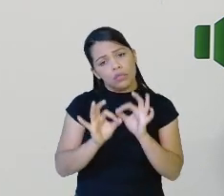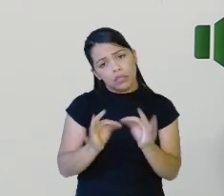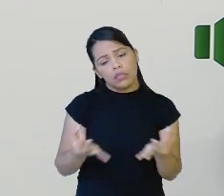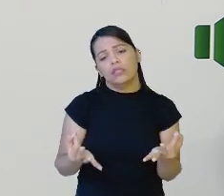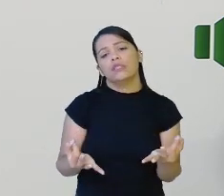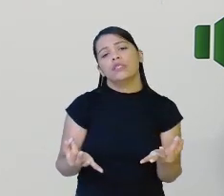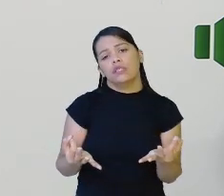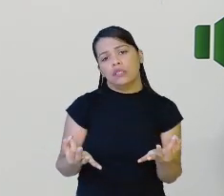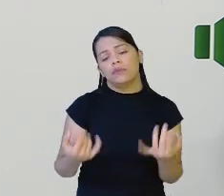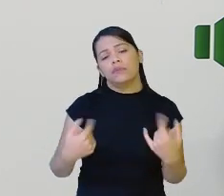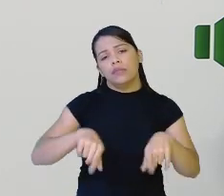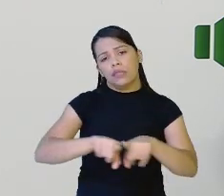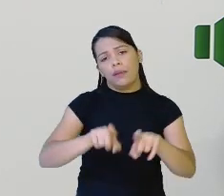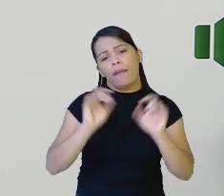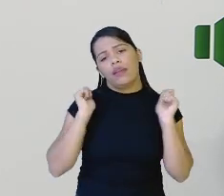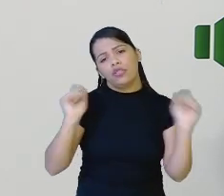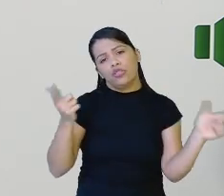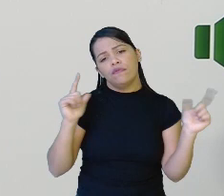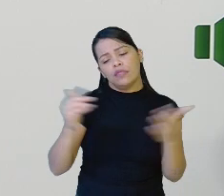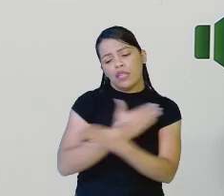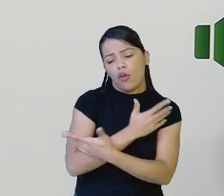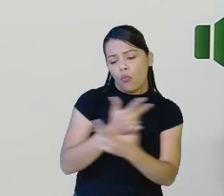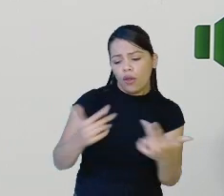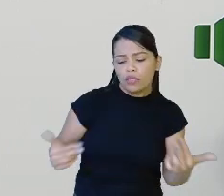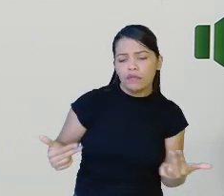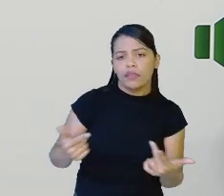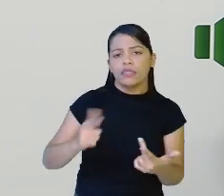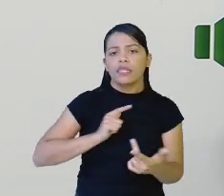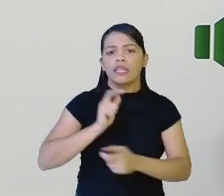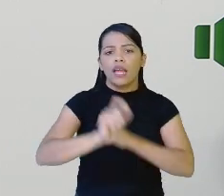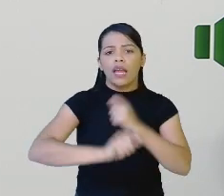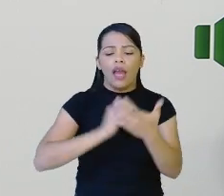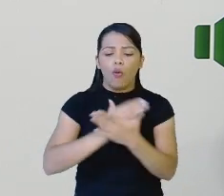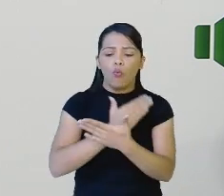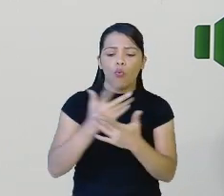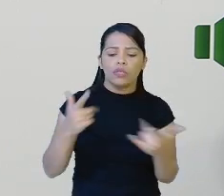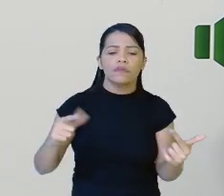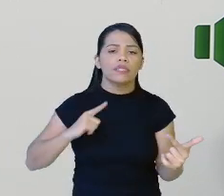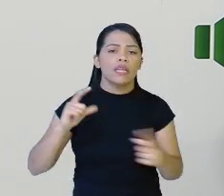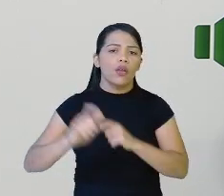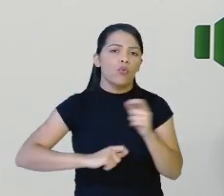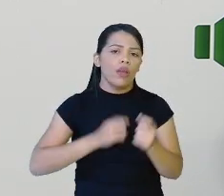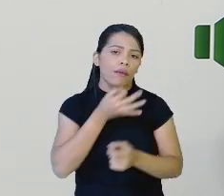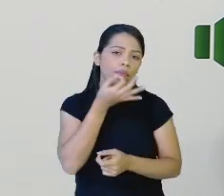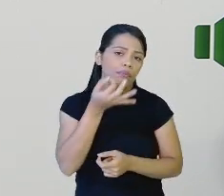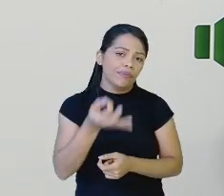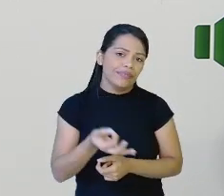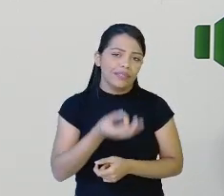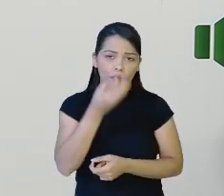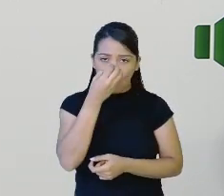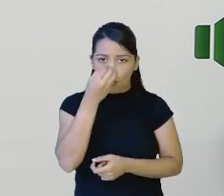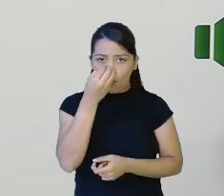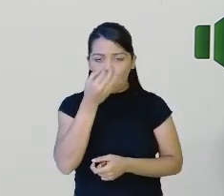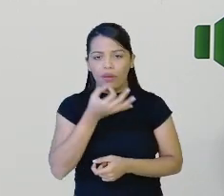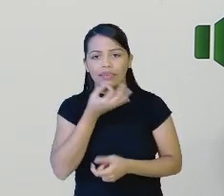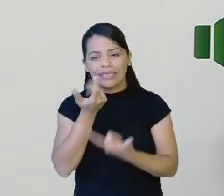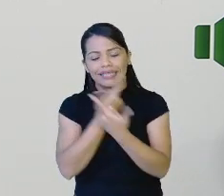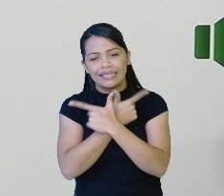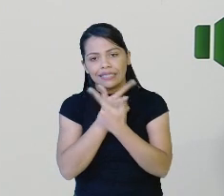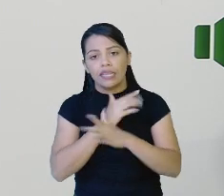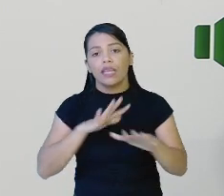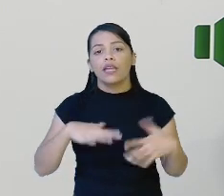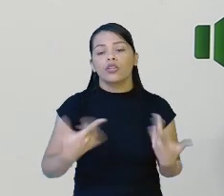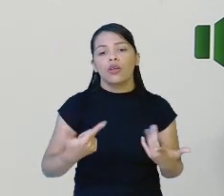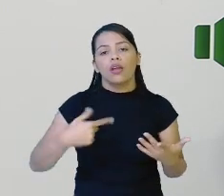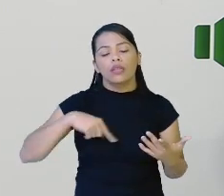e descontraída. Muitas vezes tem um pingo de humor. Vamos ver daqui a pouco algumas características que